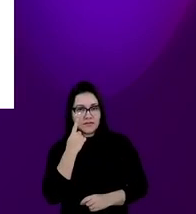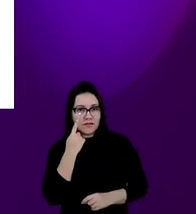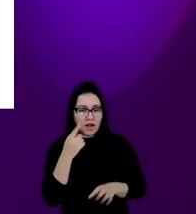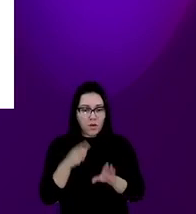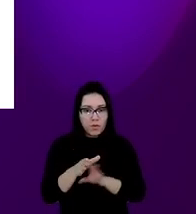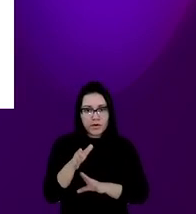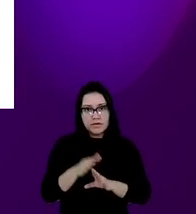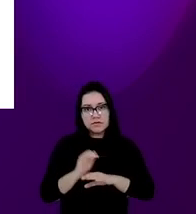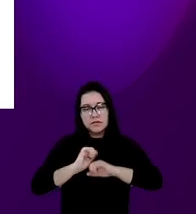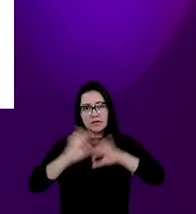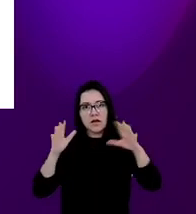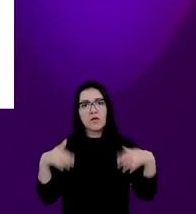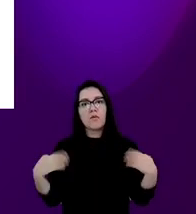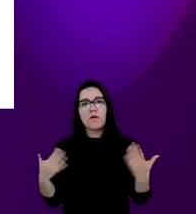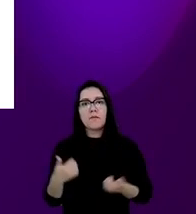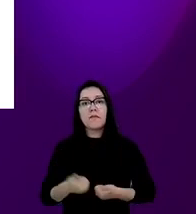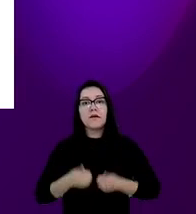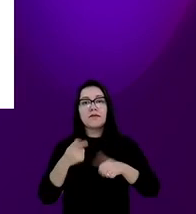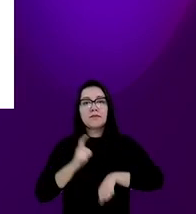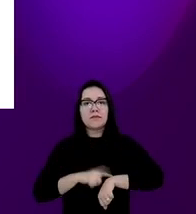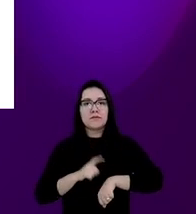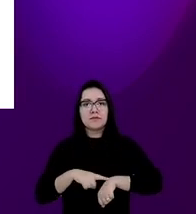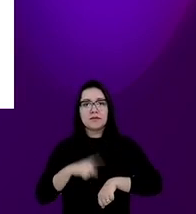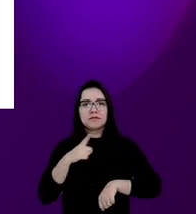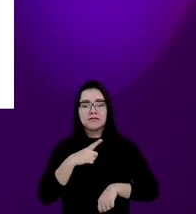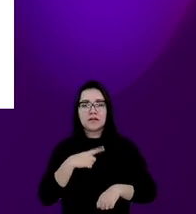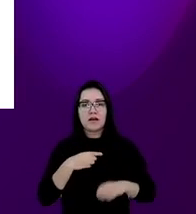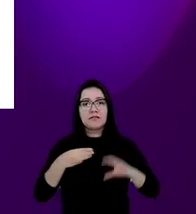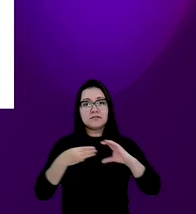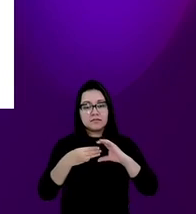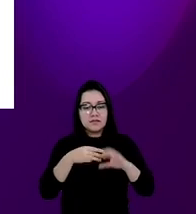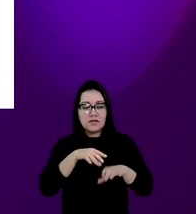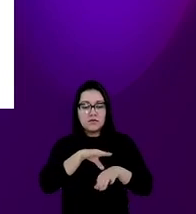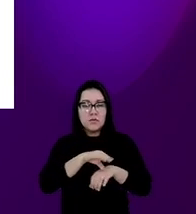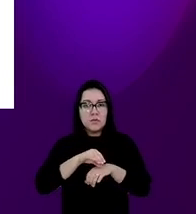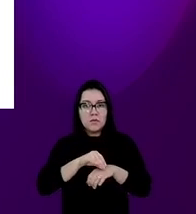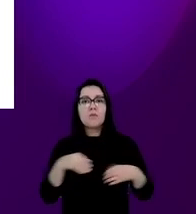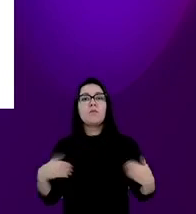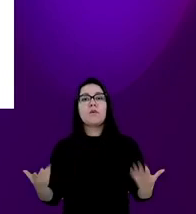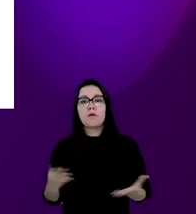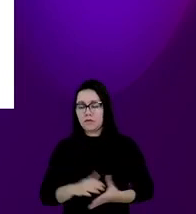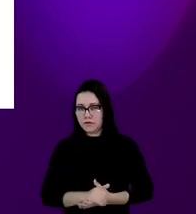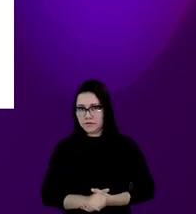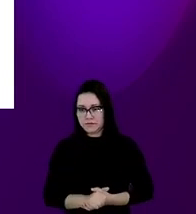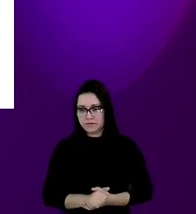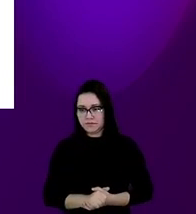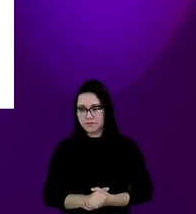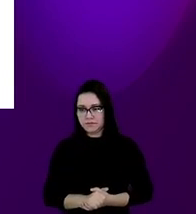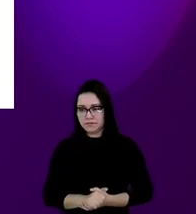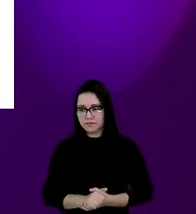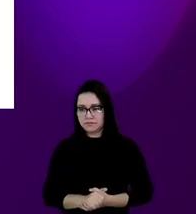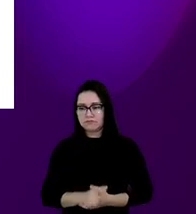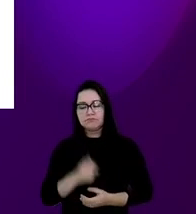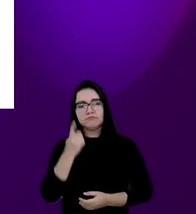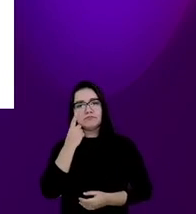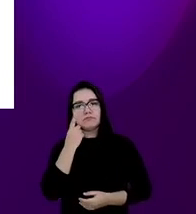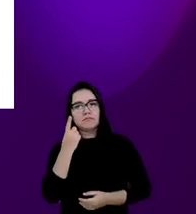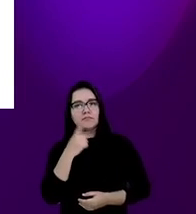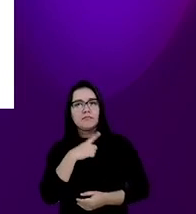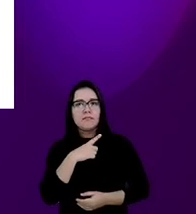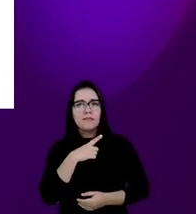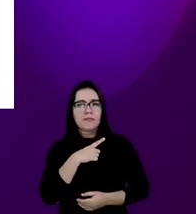de qual o melhor momento para a coleta das células. Então, vocês veem que, por exemplo, aqui, drogas como a